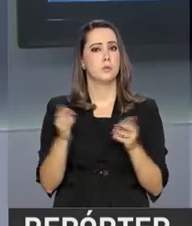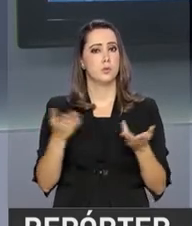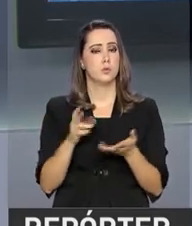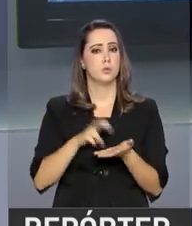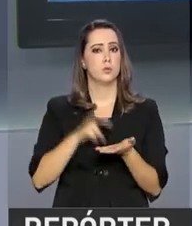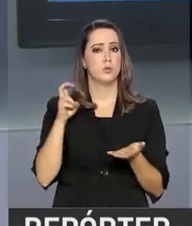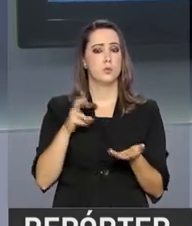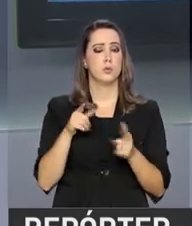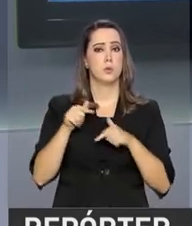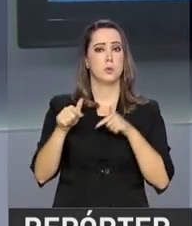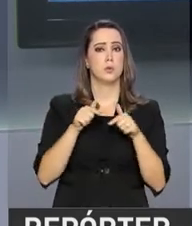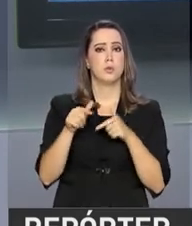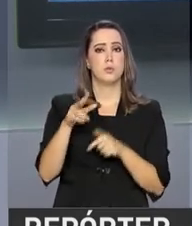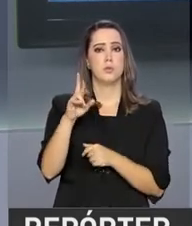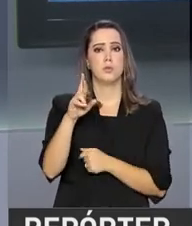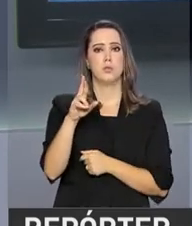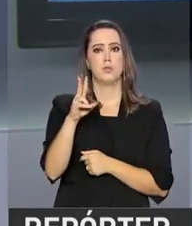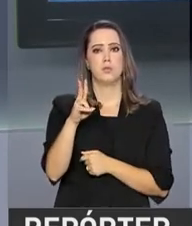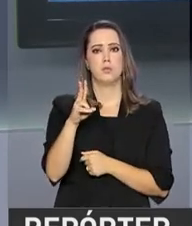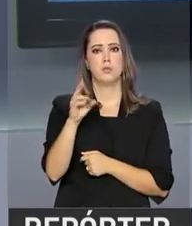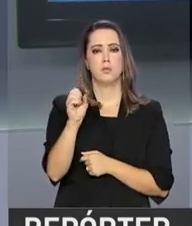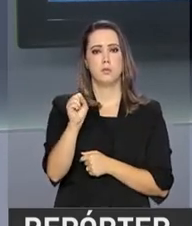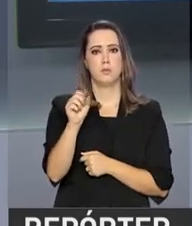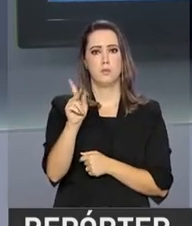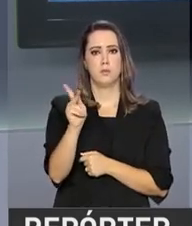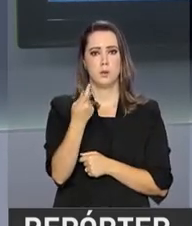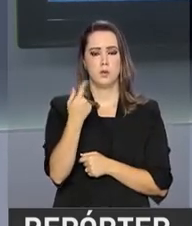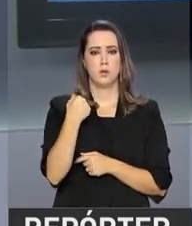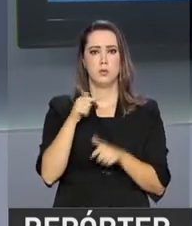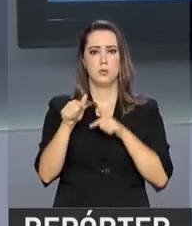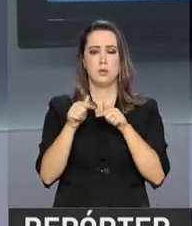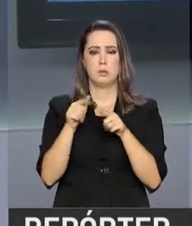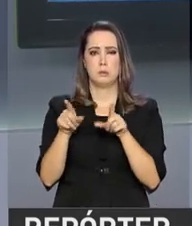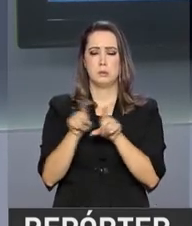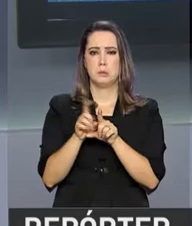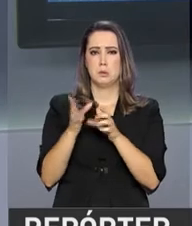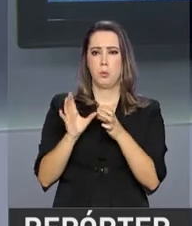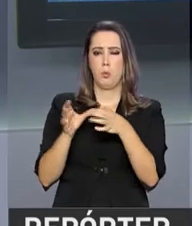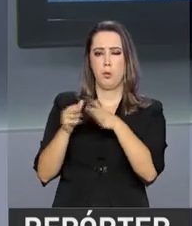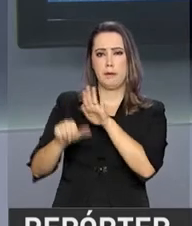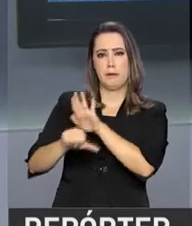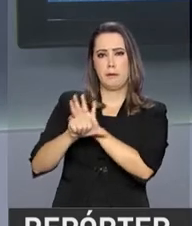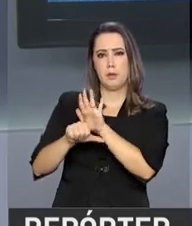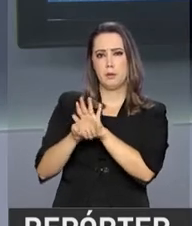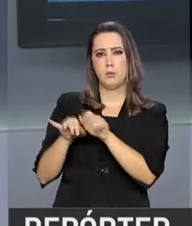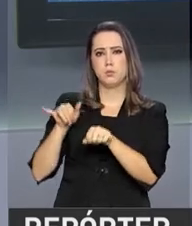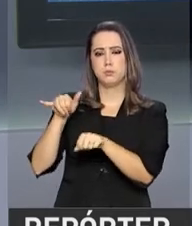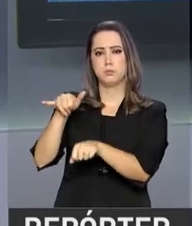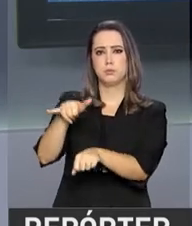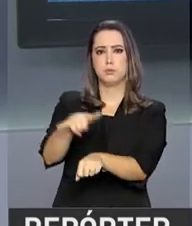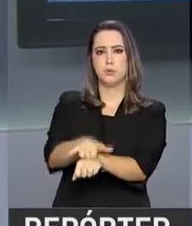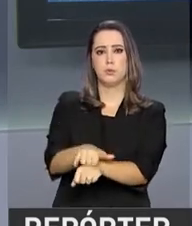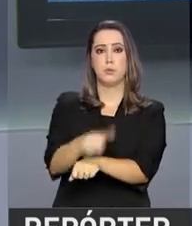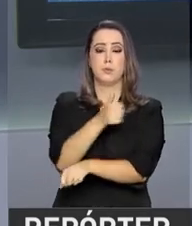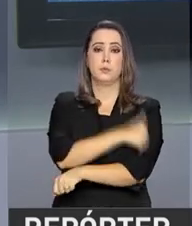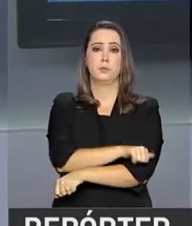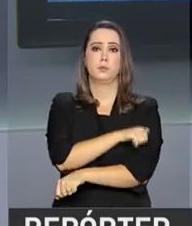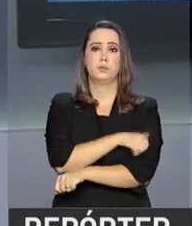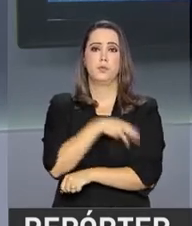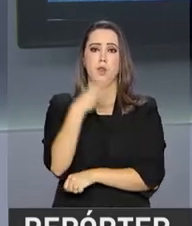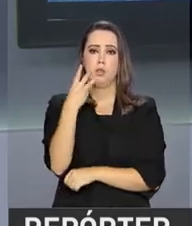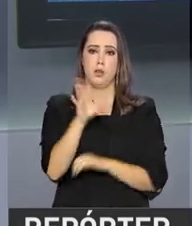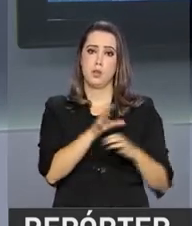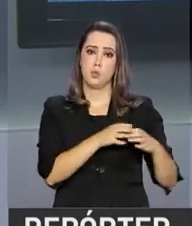ranch para desarticular quadrilhas que operavam no aeroporto internacional tom jobim no rio de janeiro três